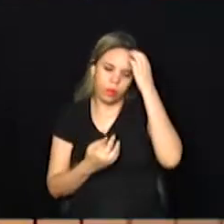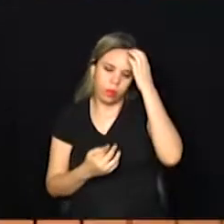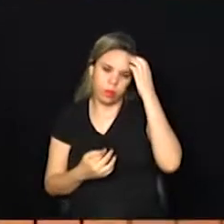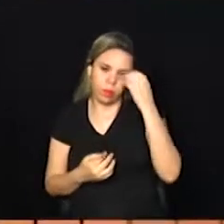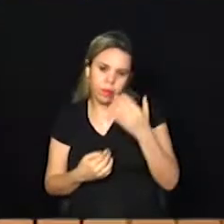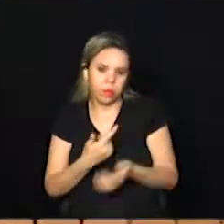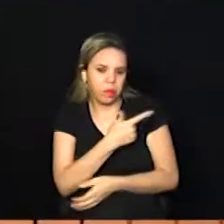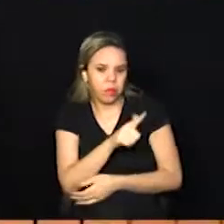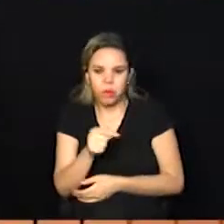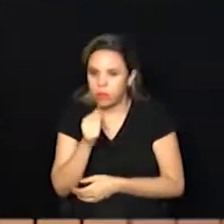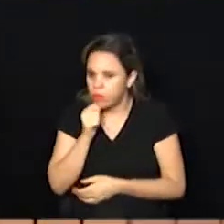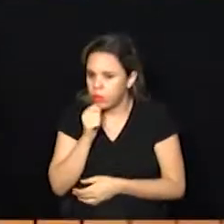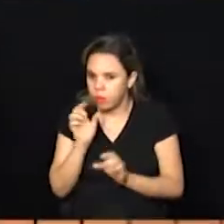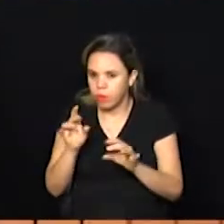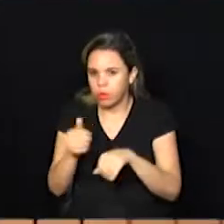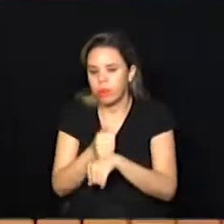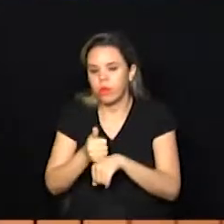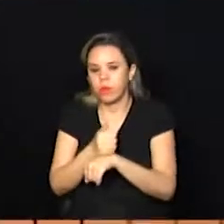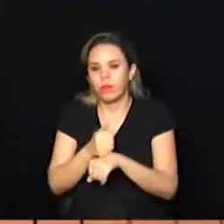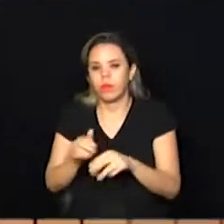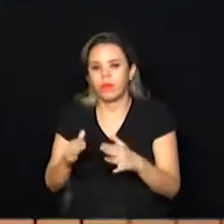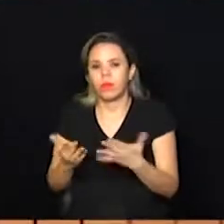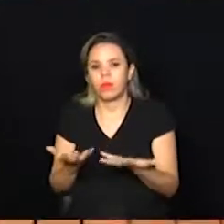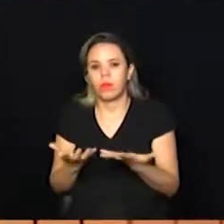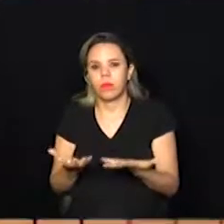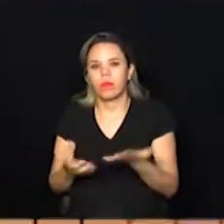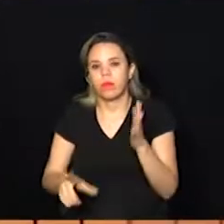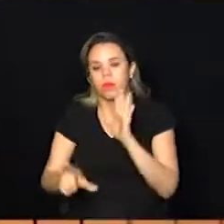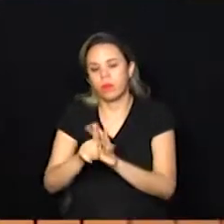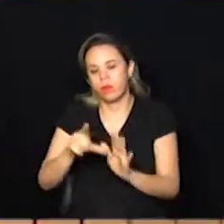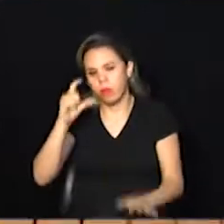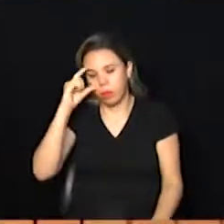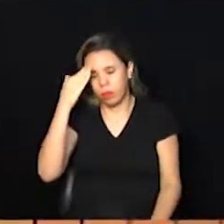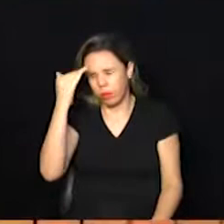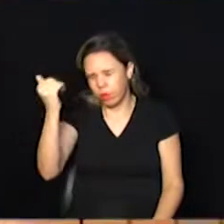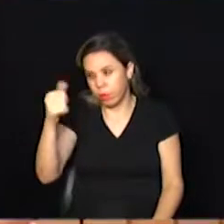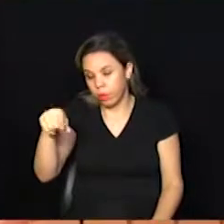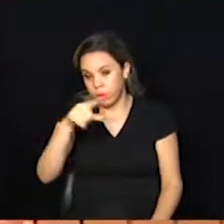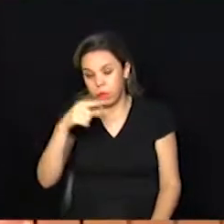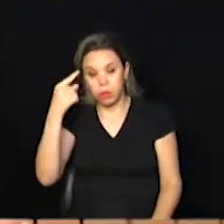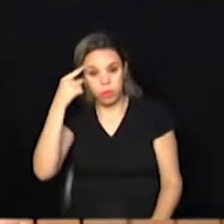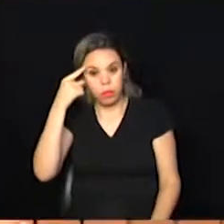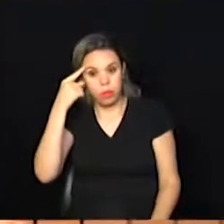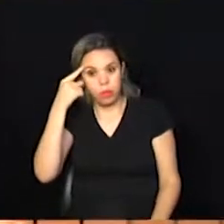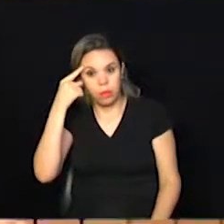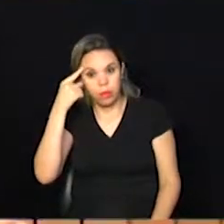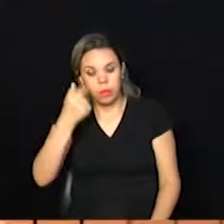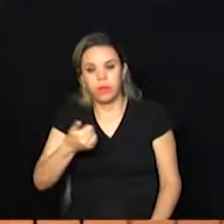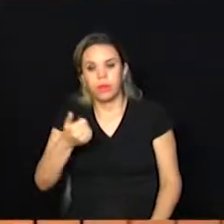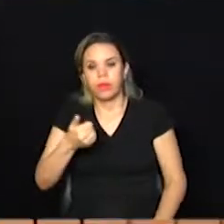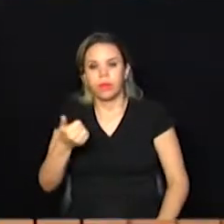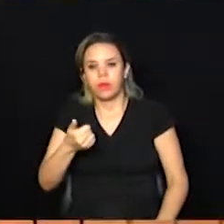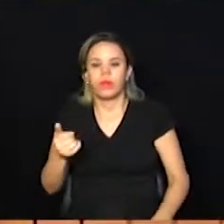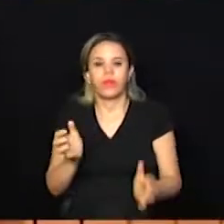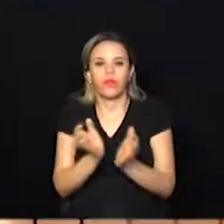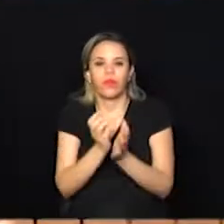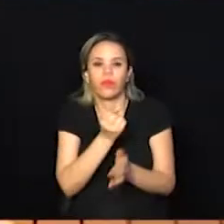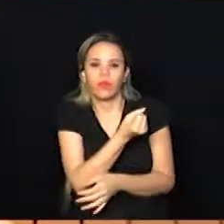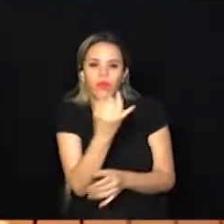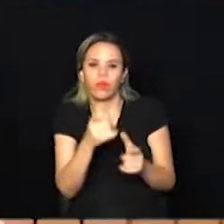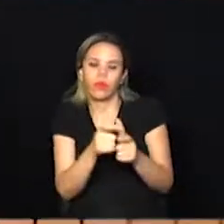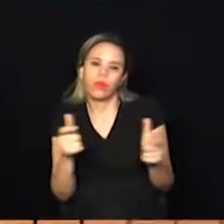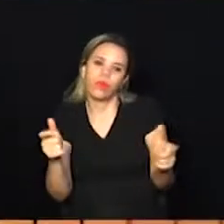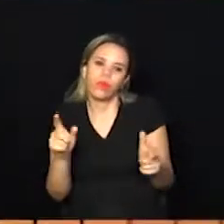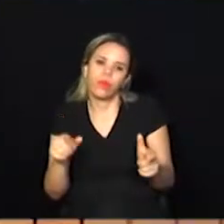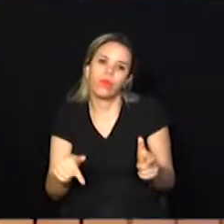não tinha uma vara especializada, como prevista na Lei Maria da Penha. Para vocês terem ideia, a 1ª comarca com o maior número de boletins de